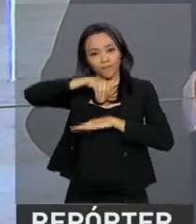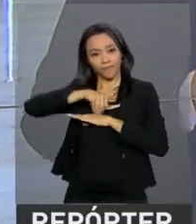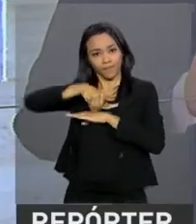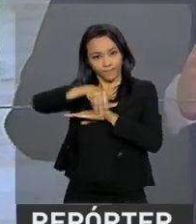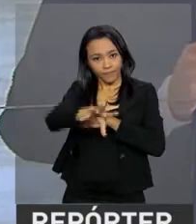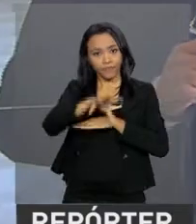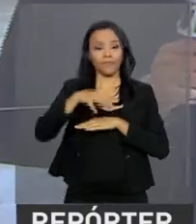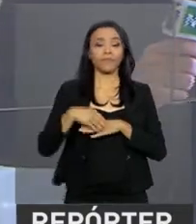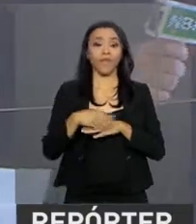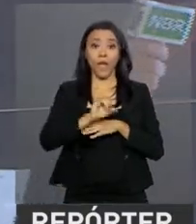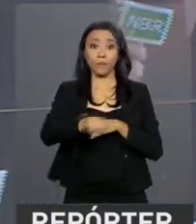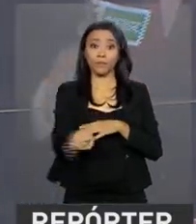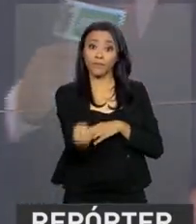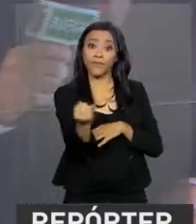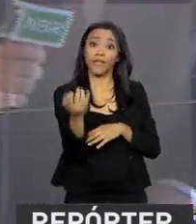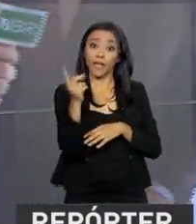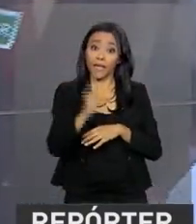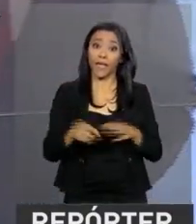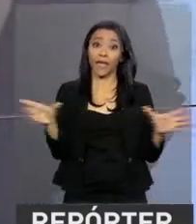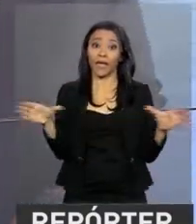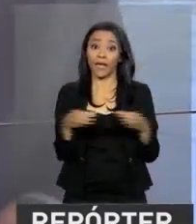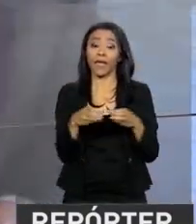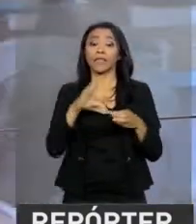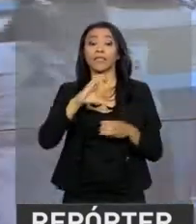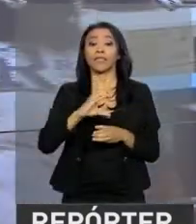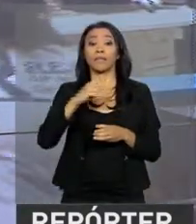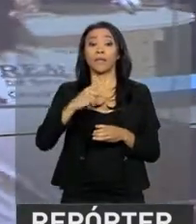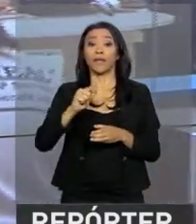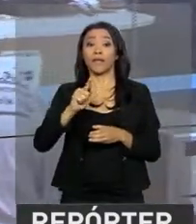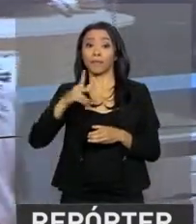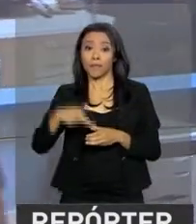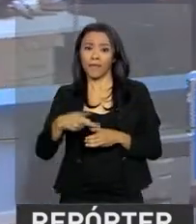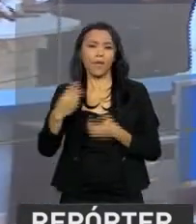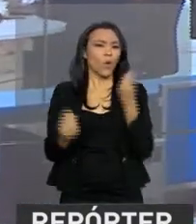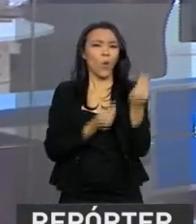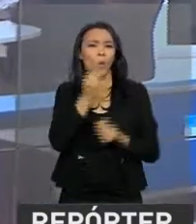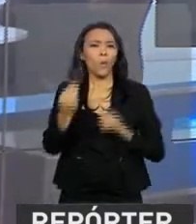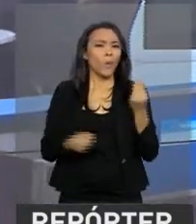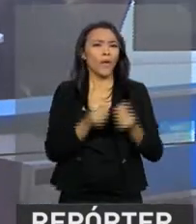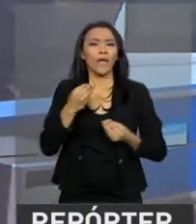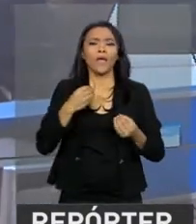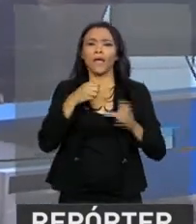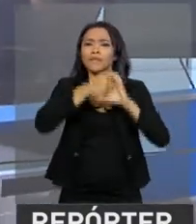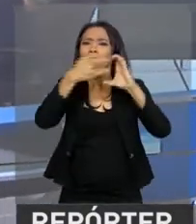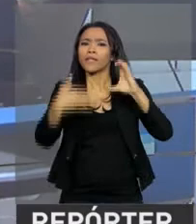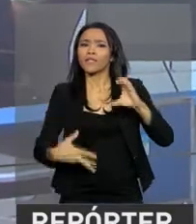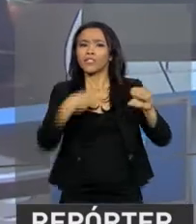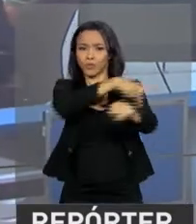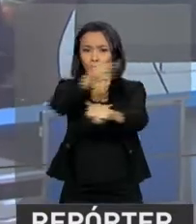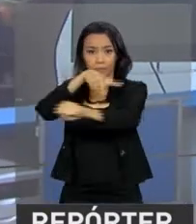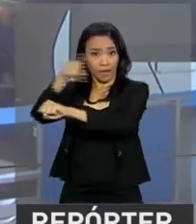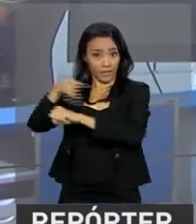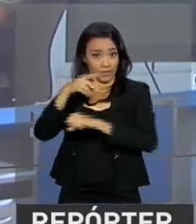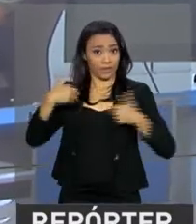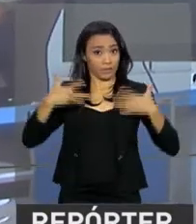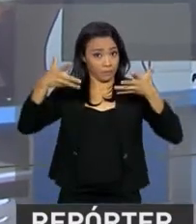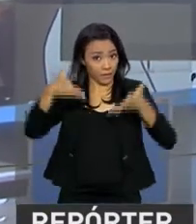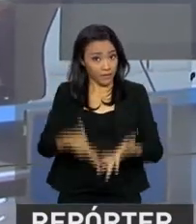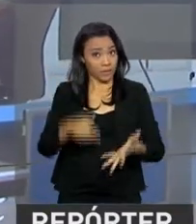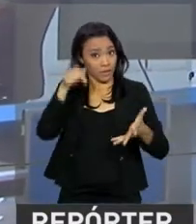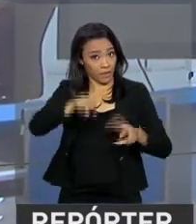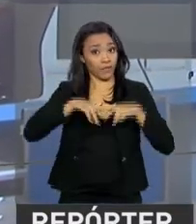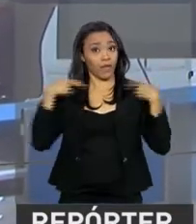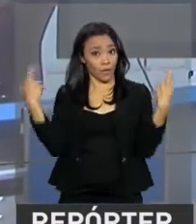informações. Vamos aproveitar que o assunto é a CPLP para ver agora o perfil dos países de língua portuguesa que participam da